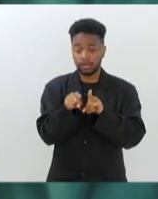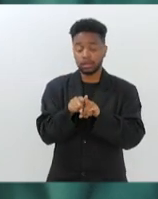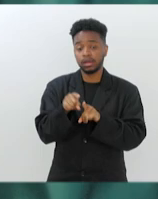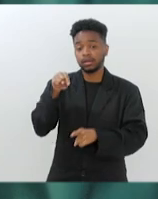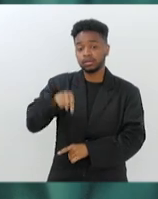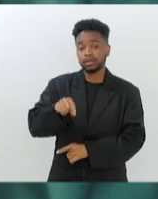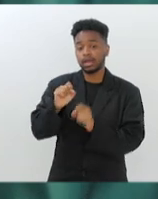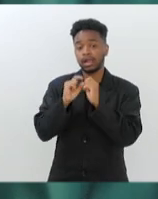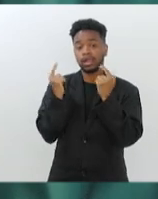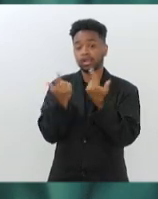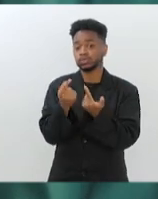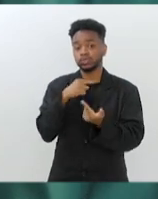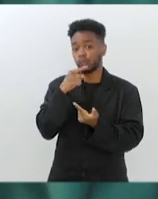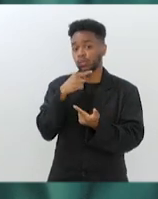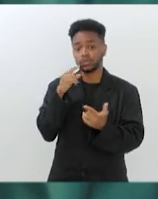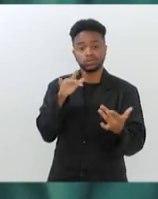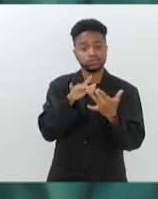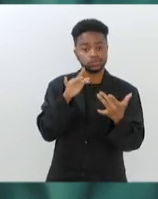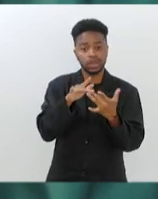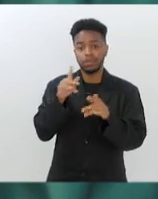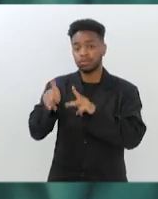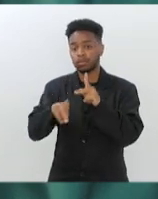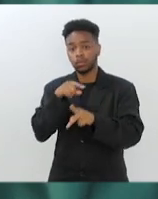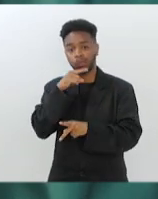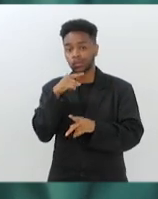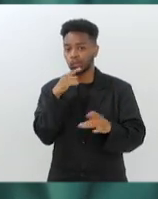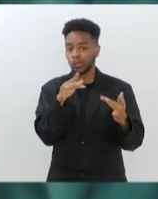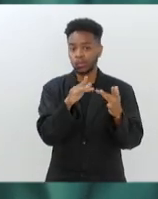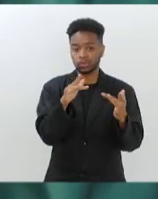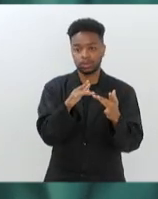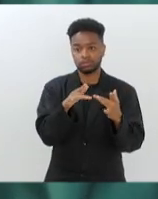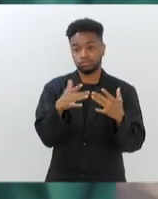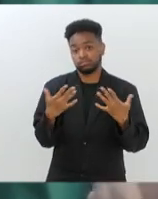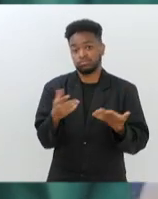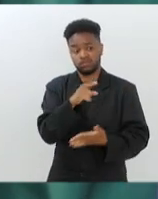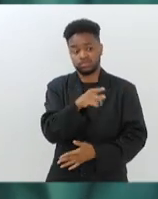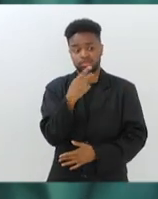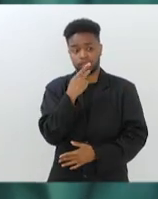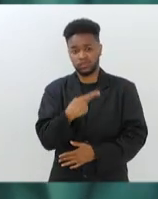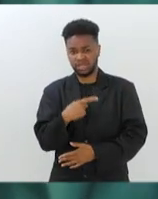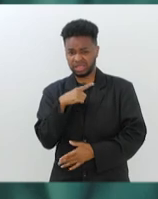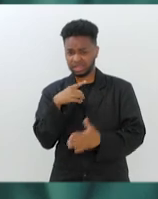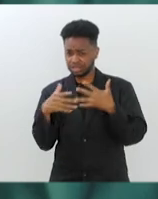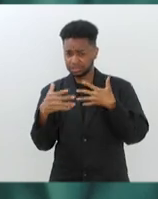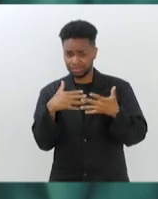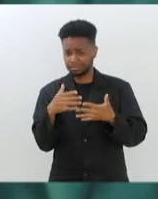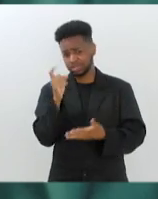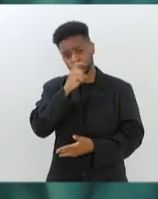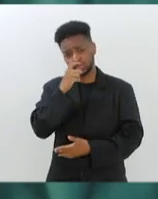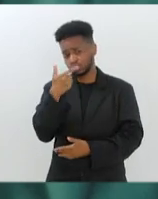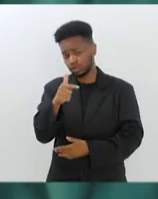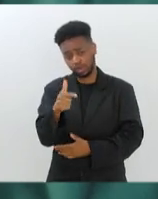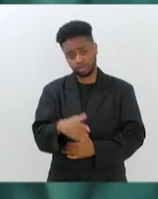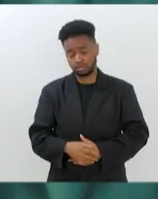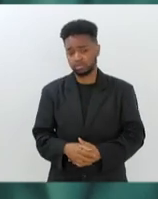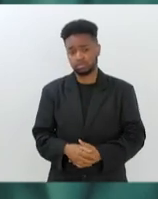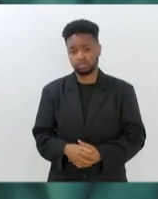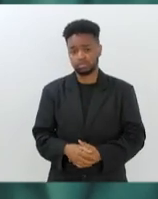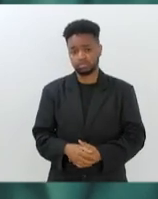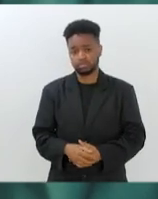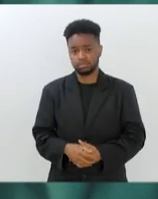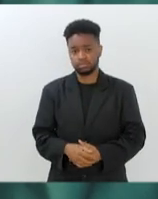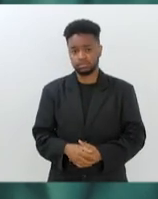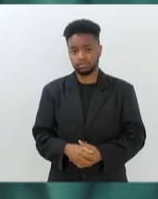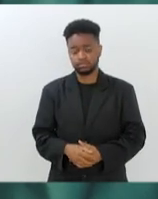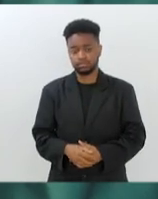tem acesso população não tem acesso aí você veem para cá dizer que tem transparência não tem transparência transparência tivesse